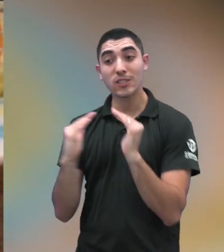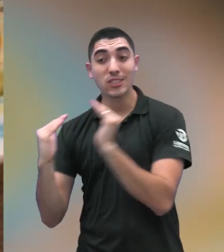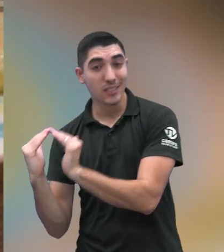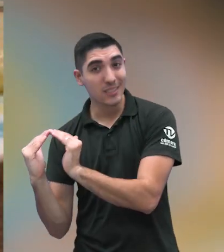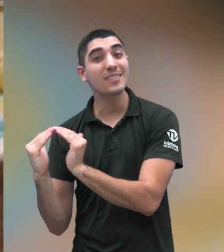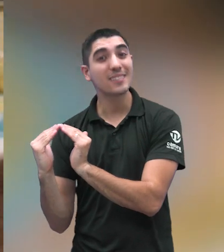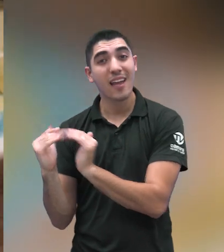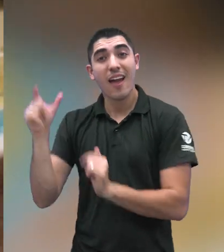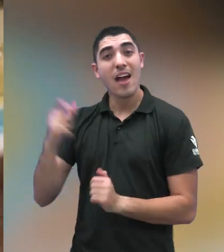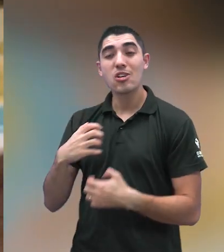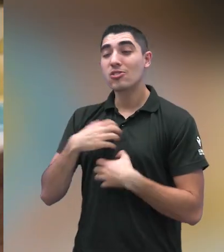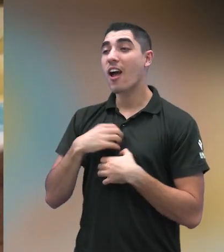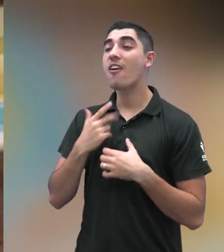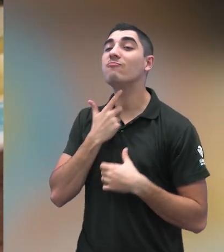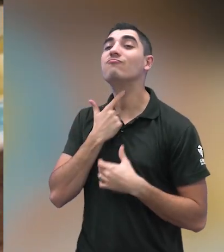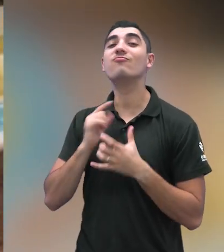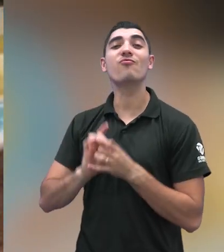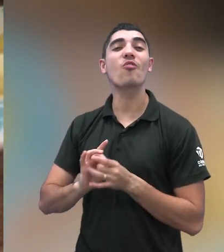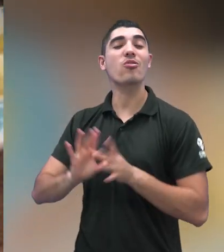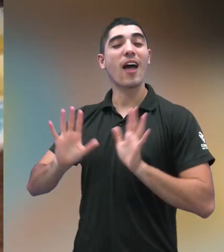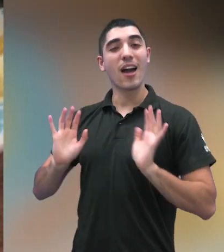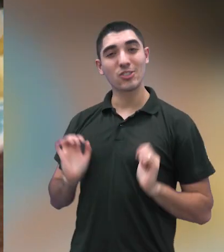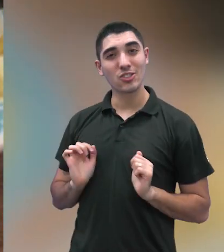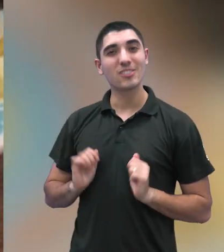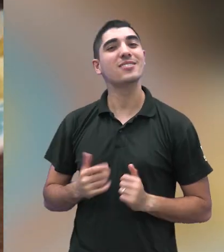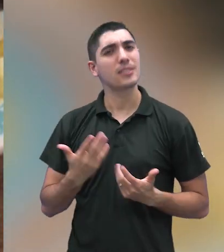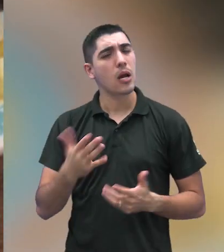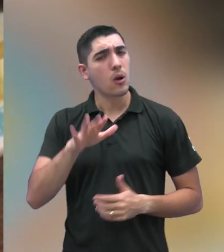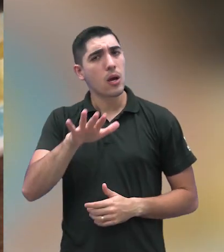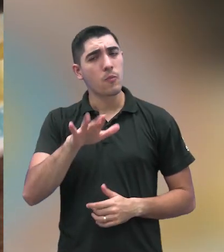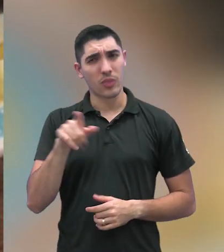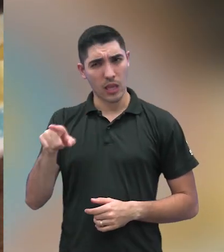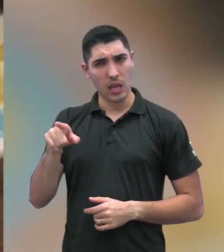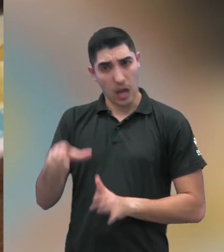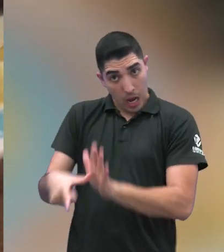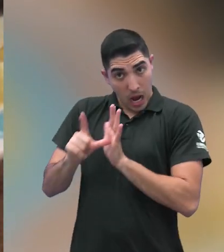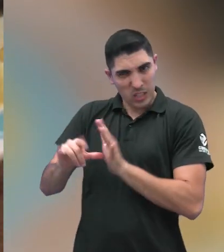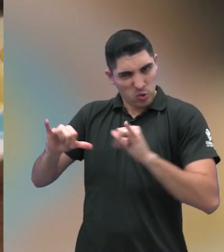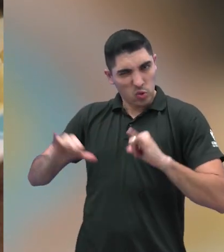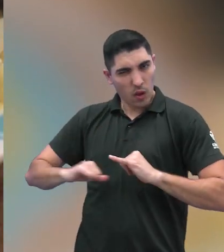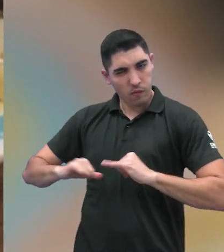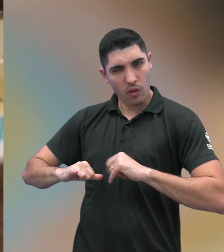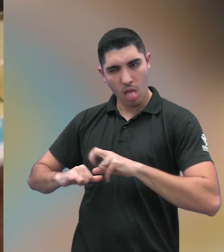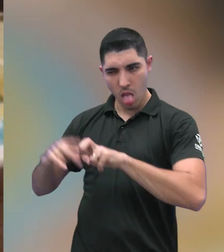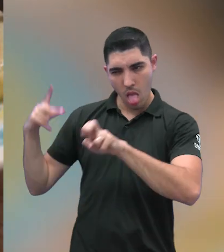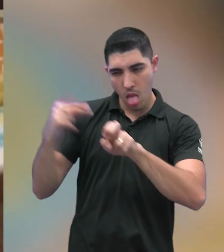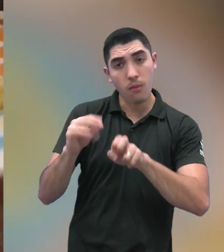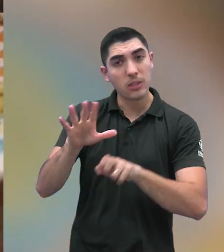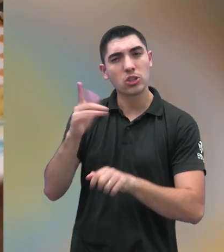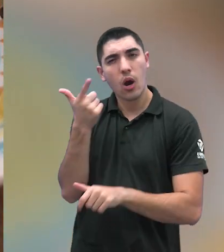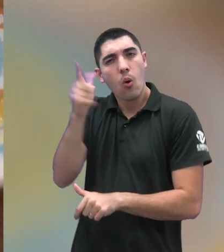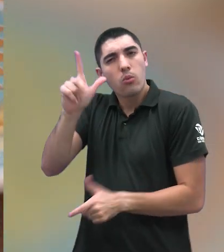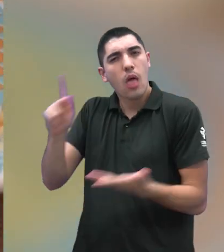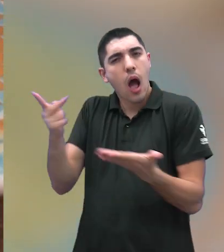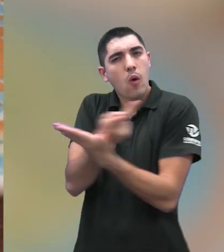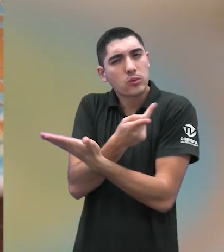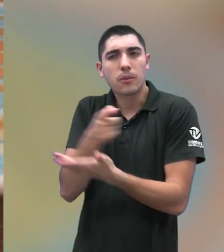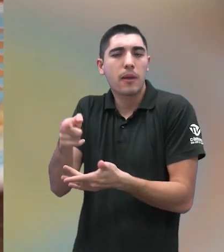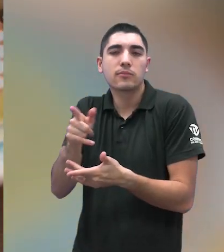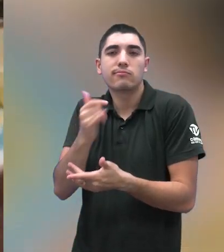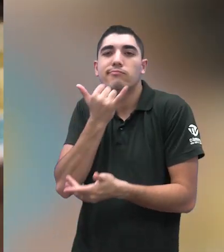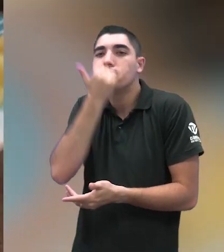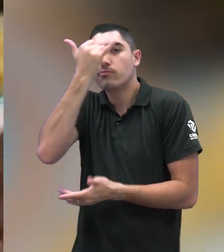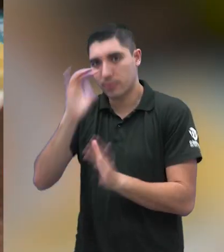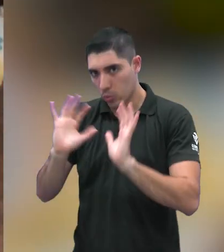Quer dizer, ela sentia tão à vontade que ela até entrava nas casas. Inclusive, antes do episódio da agressão também, teve uma outra situação em que ela acabou se machucando, mas aí por